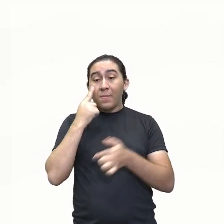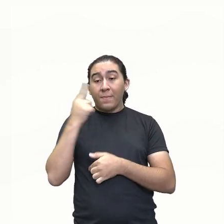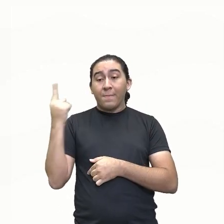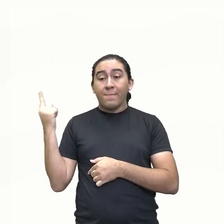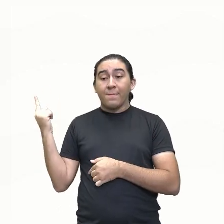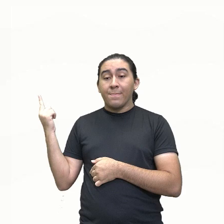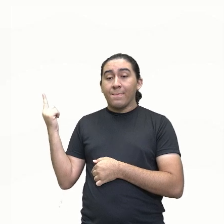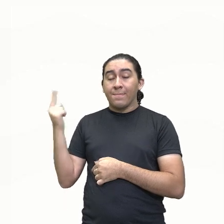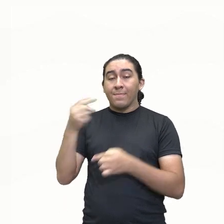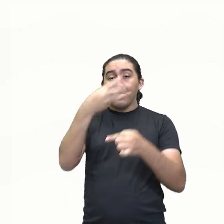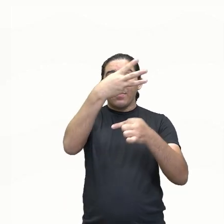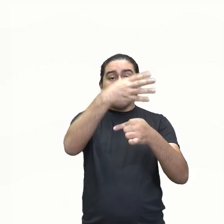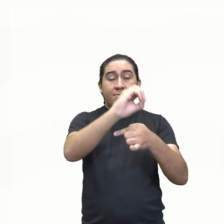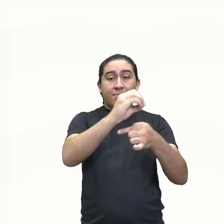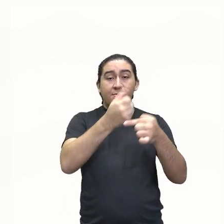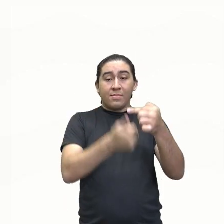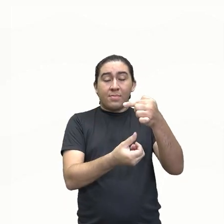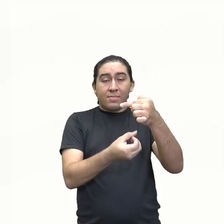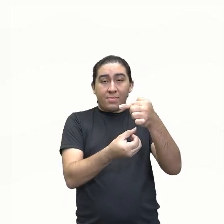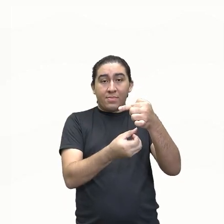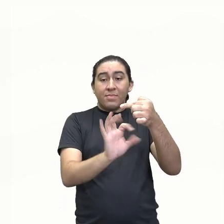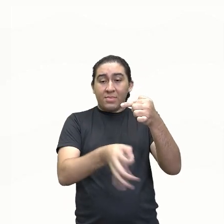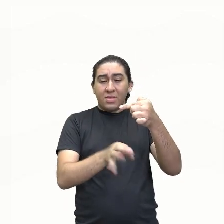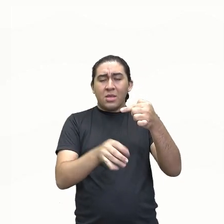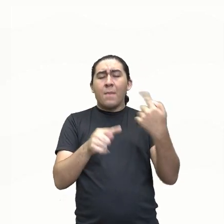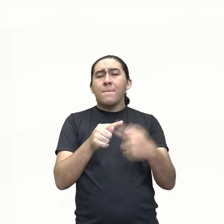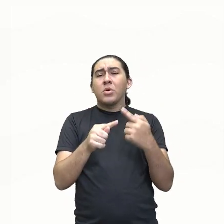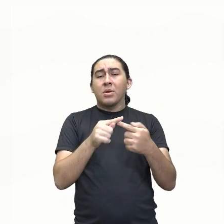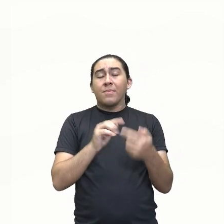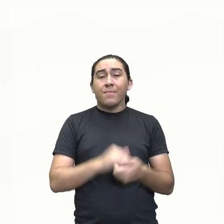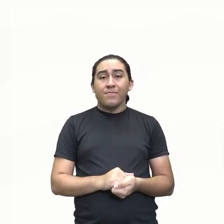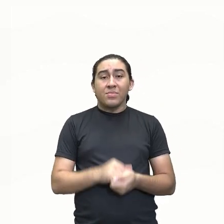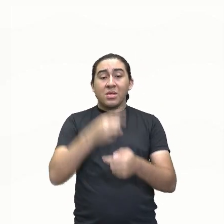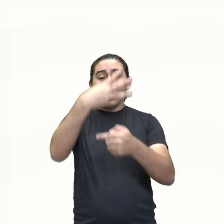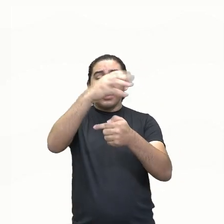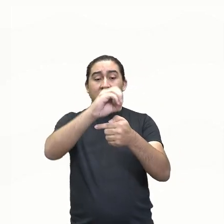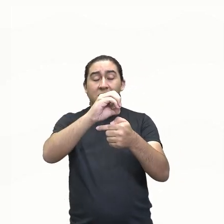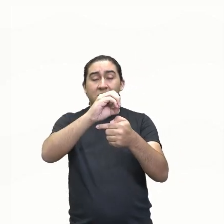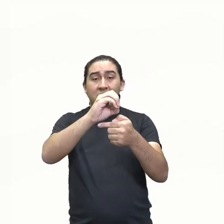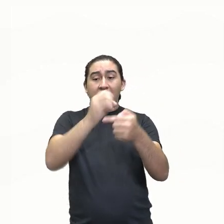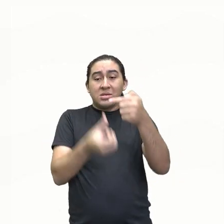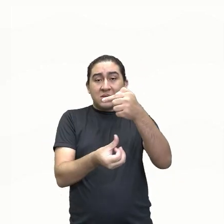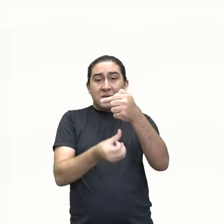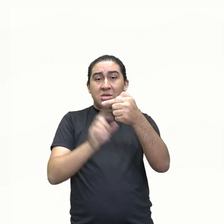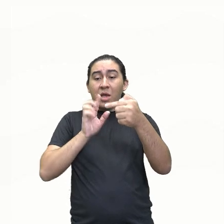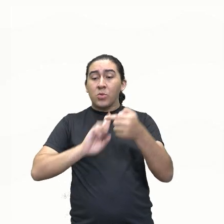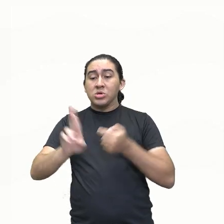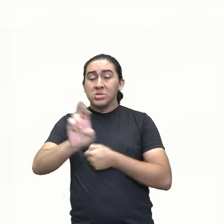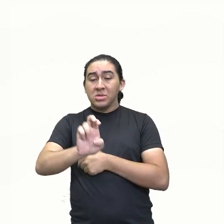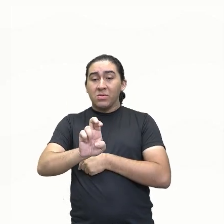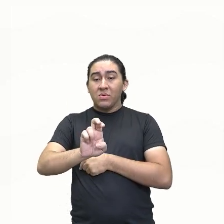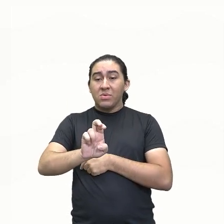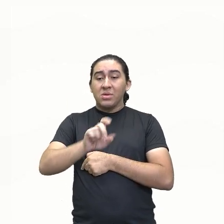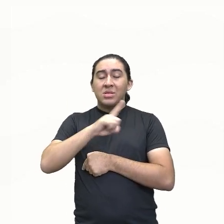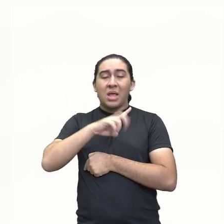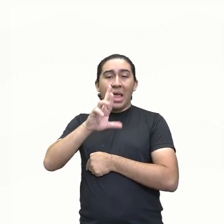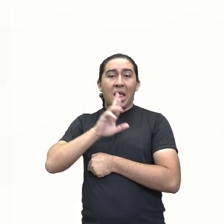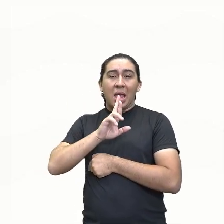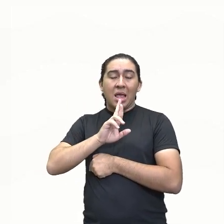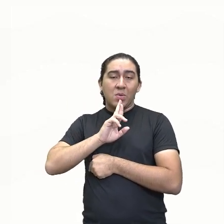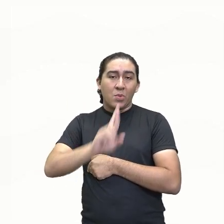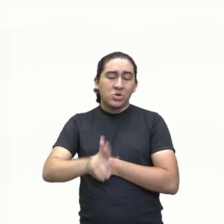por 6. Tá ok? Por quê? Porque 30 dividido por 6 é 5. E aí eu tenho um